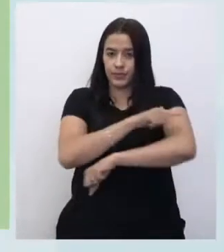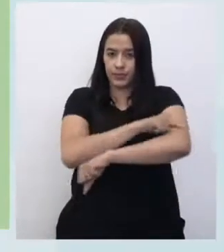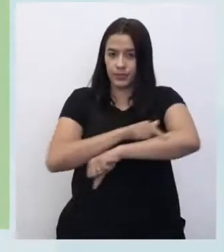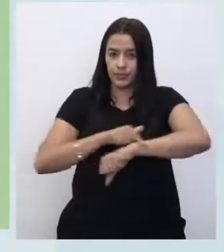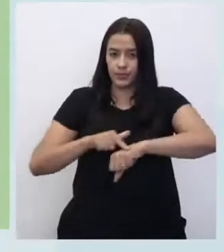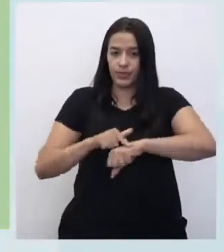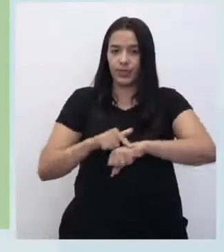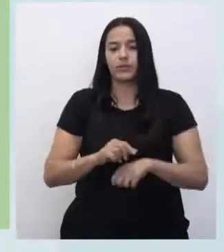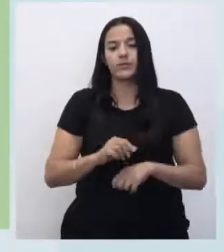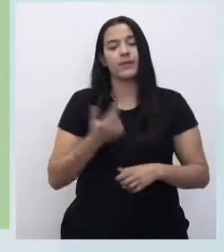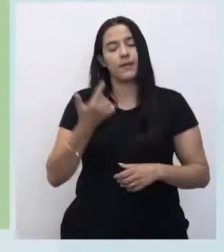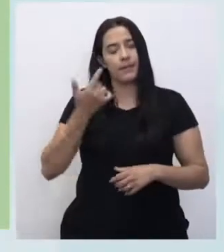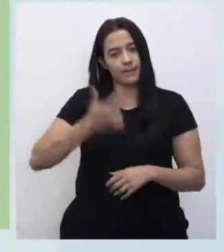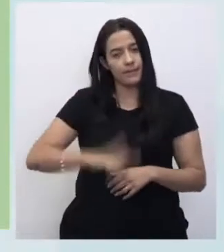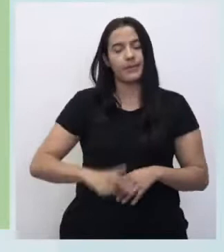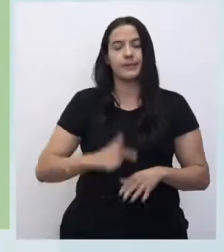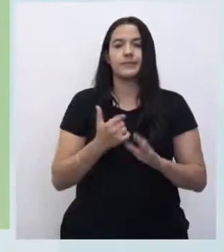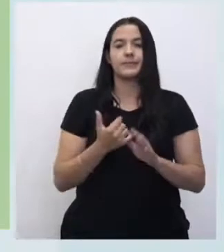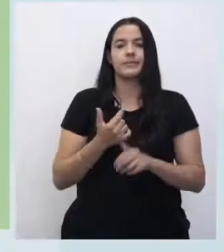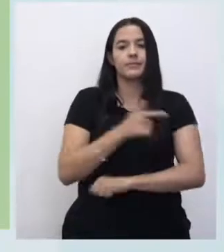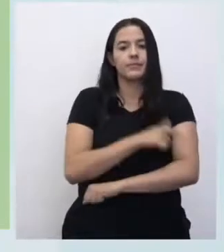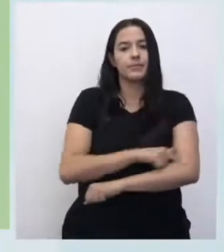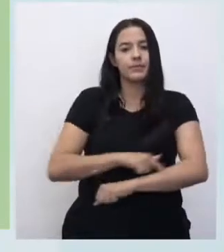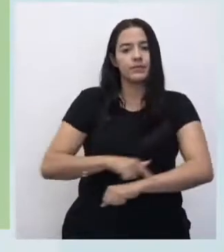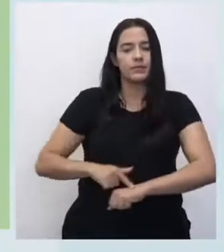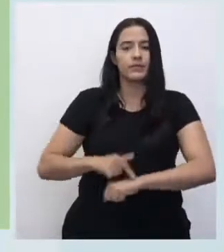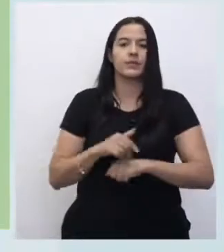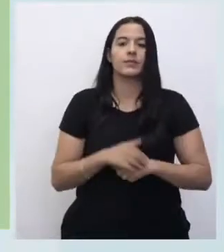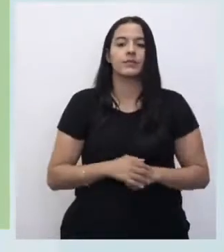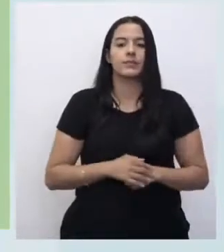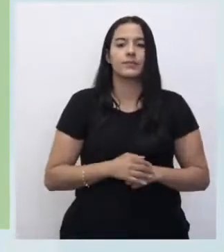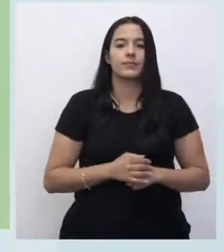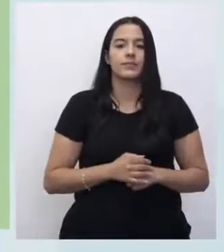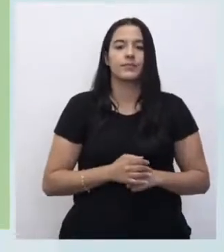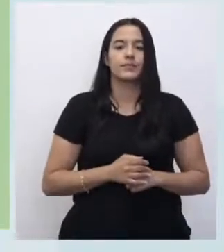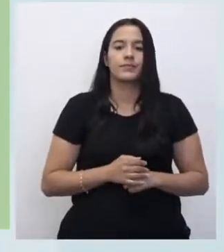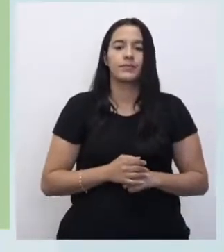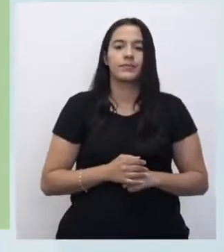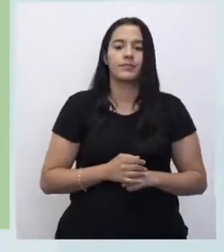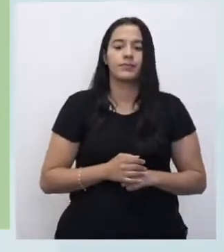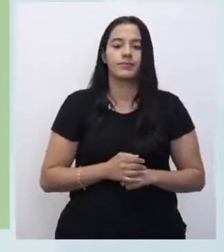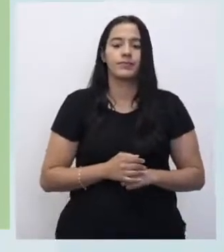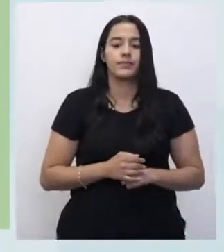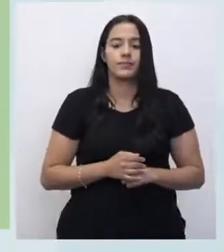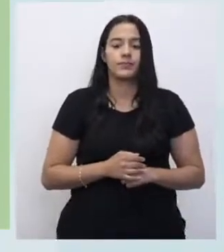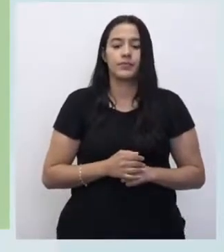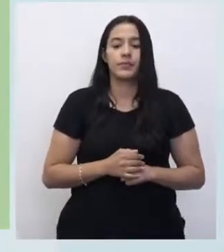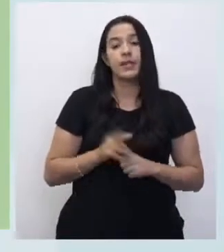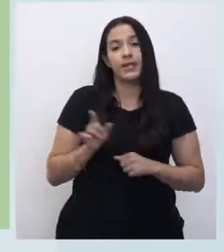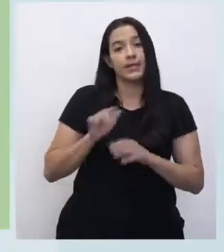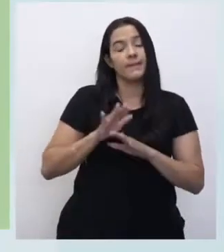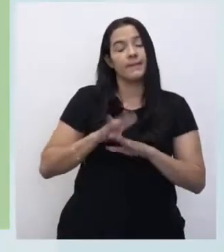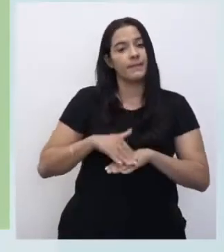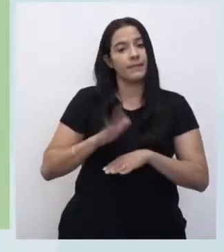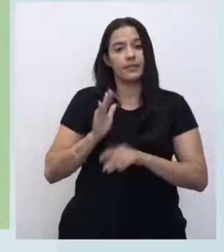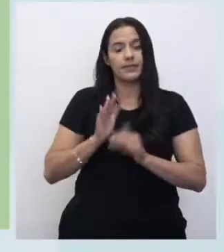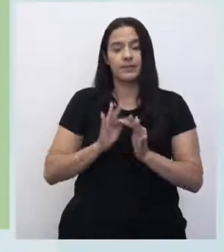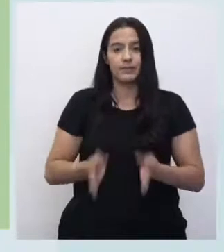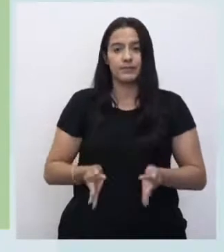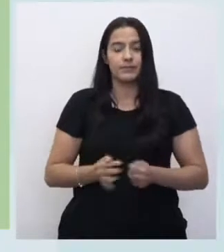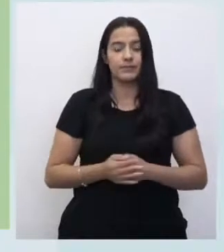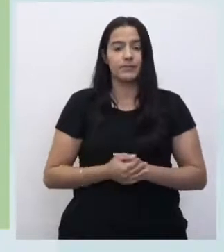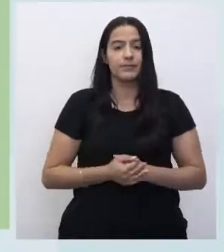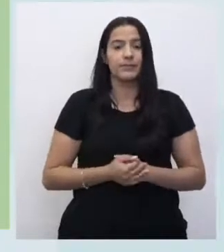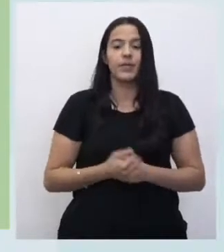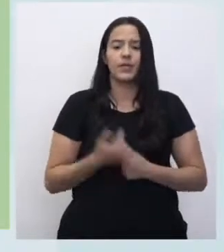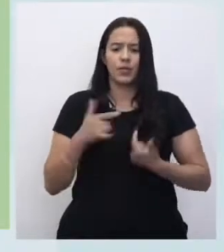polite. Mais educado. Mais educado. Simple, eu posso falar simpler or more simple. Mais simples. A mesma coisa acontece com aqueles outros